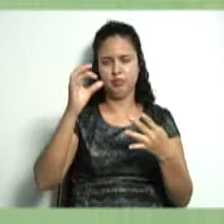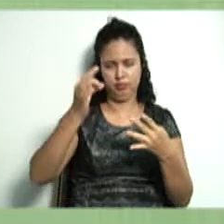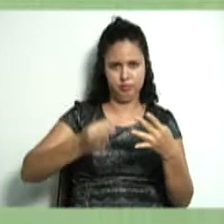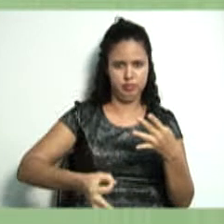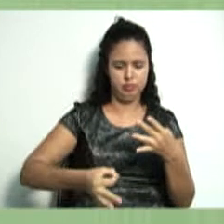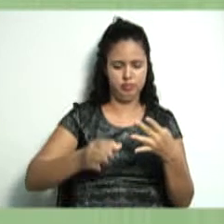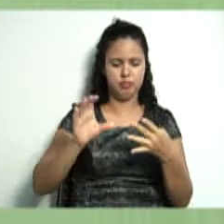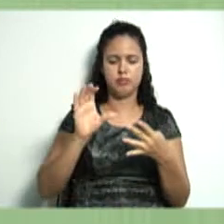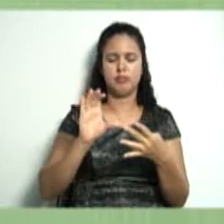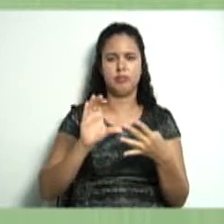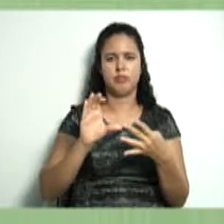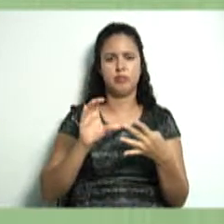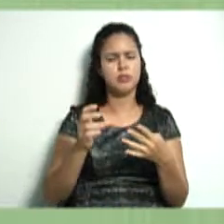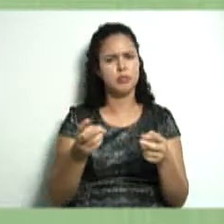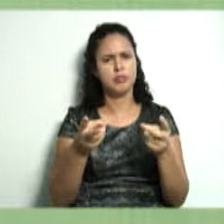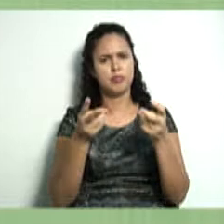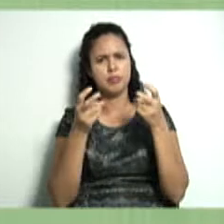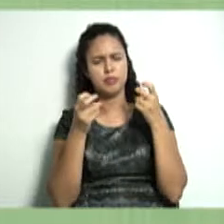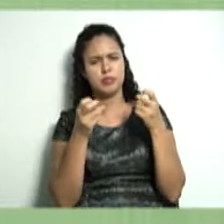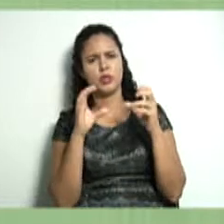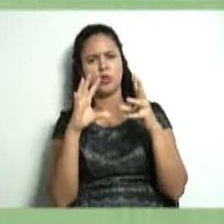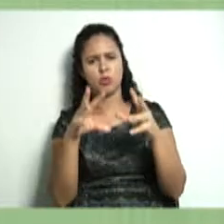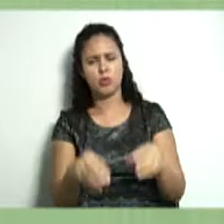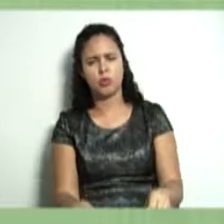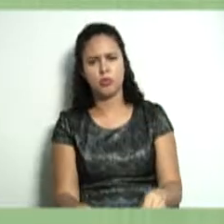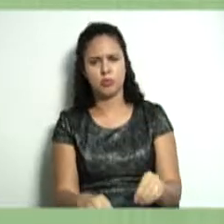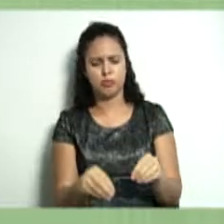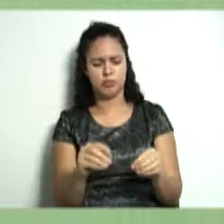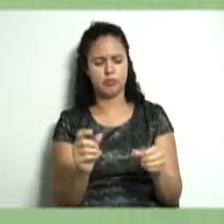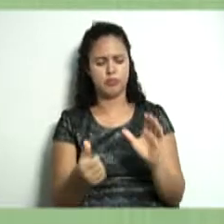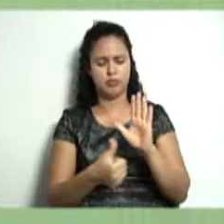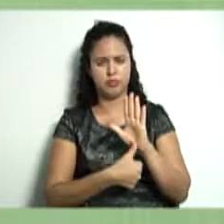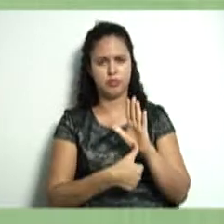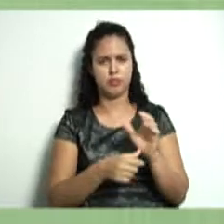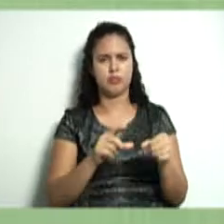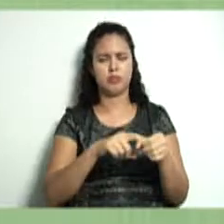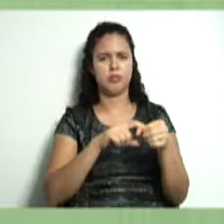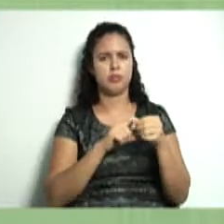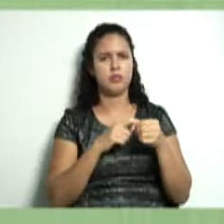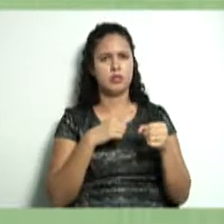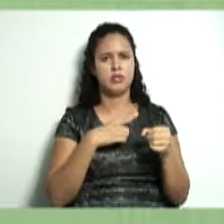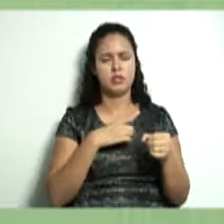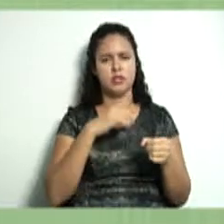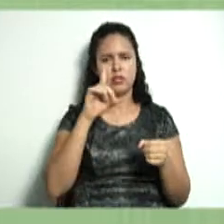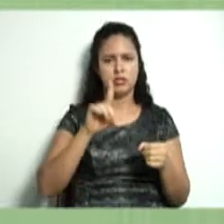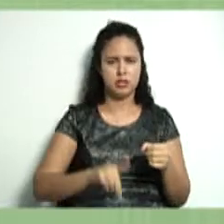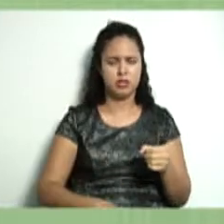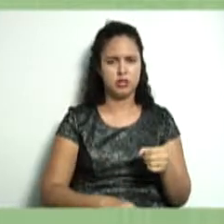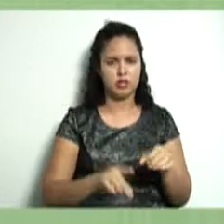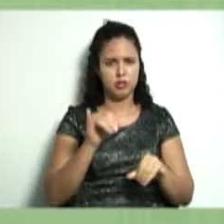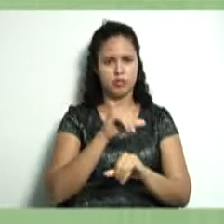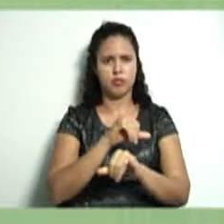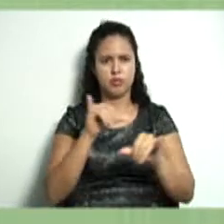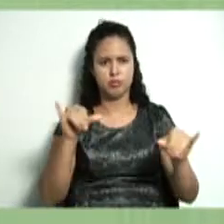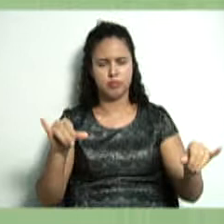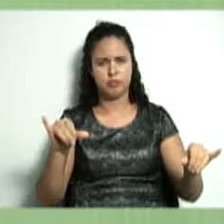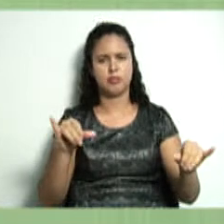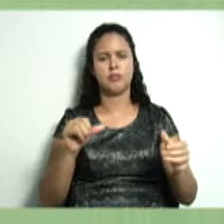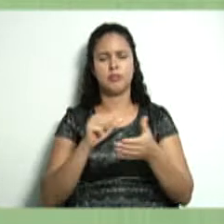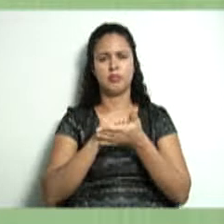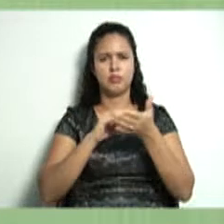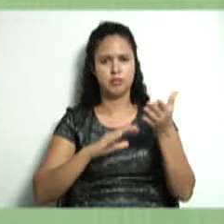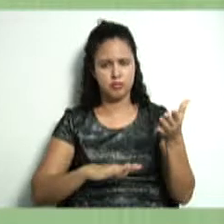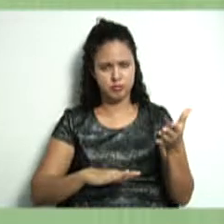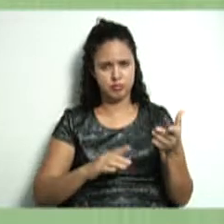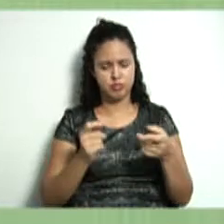mesmo. A gente verifica aqui, então, que todo cooperado possui direito de ser informado das atividades